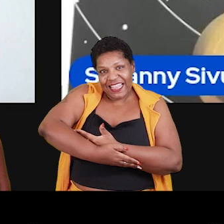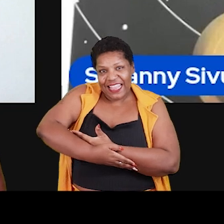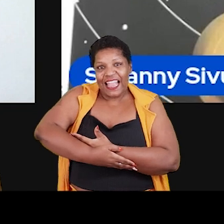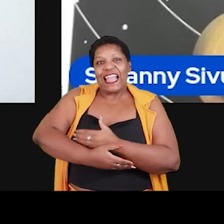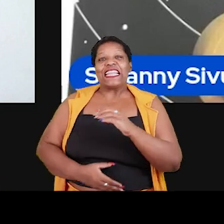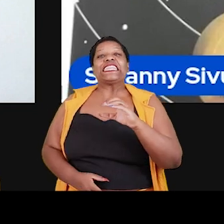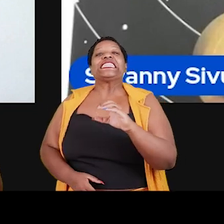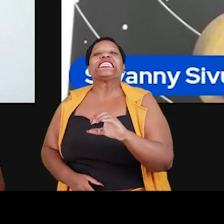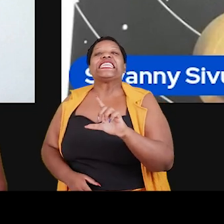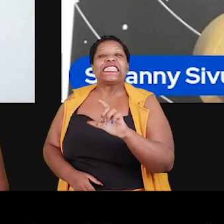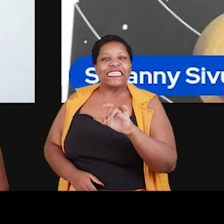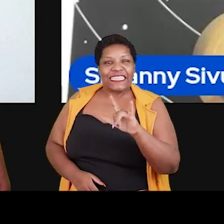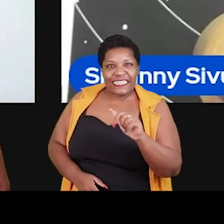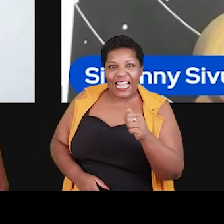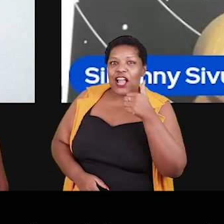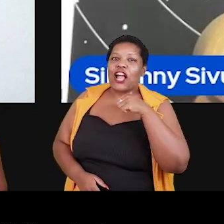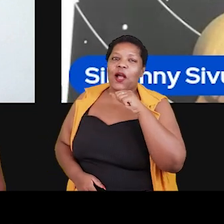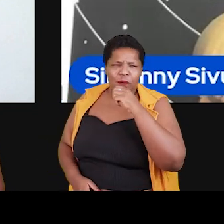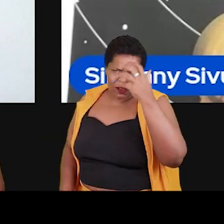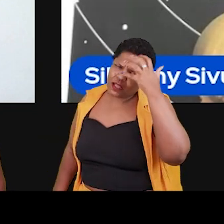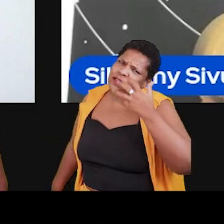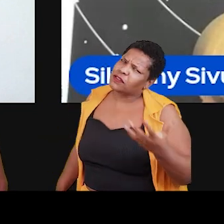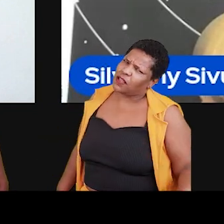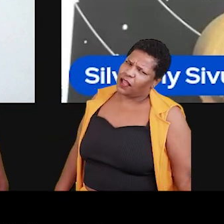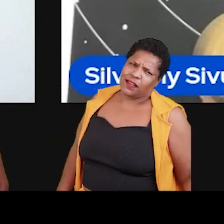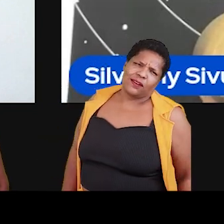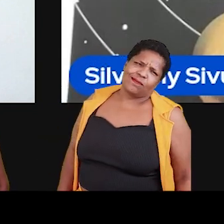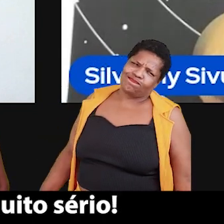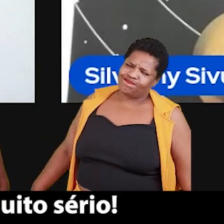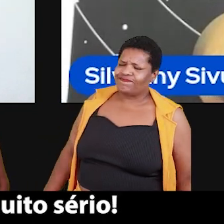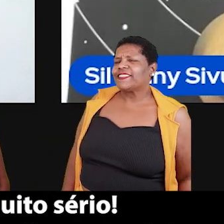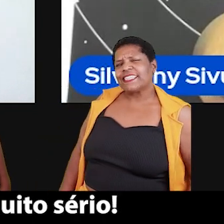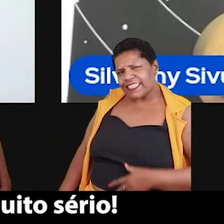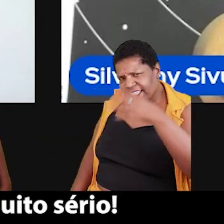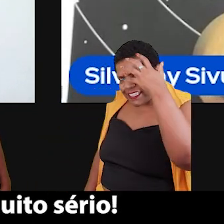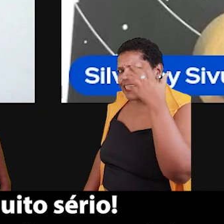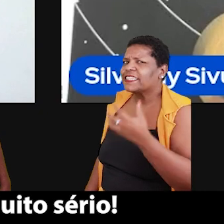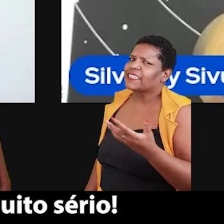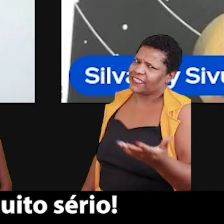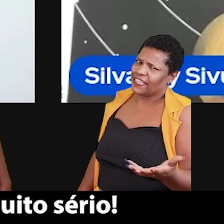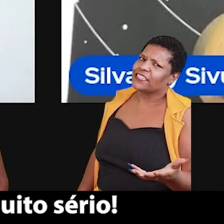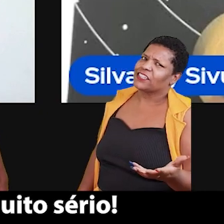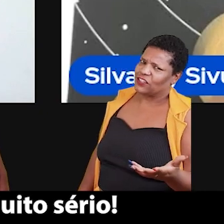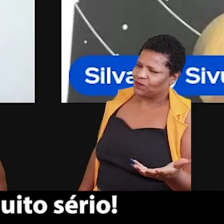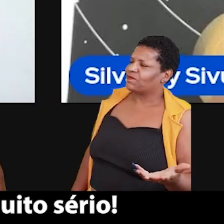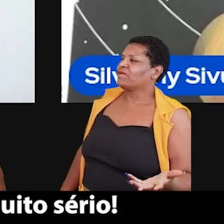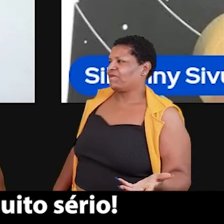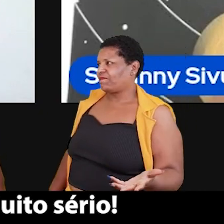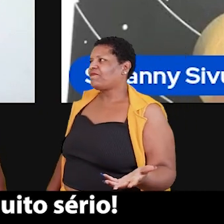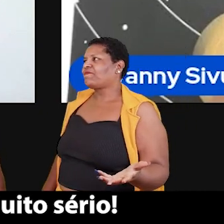mãe. Pô, isso é muito sério, mano, tá ligado? Isso é muito sério. Sim.